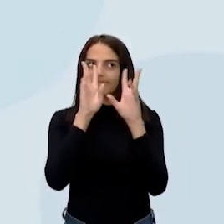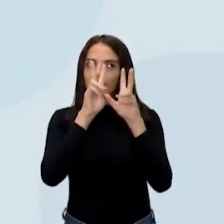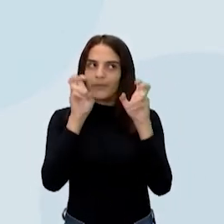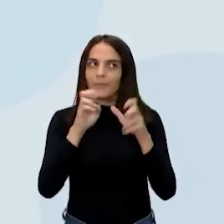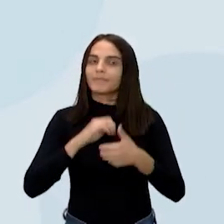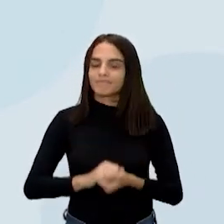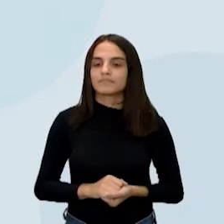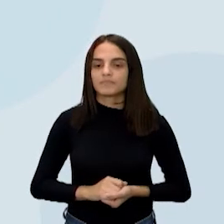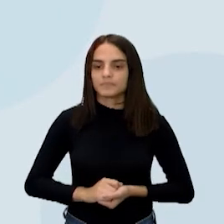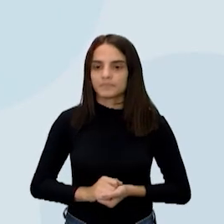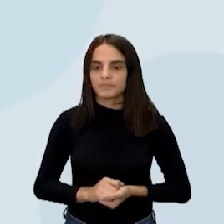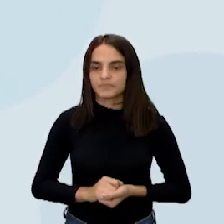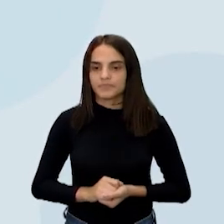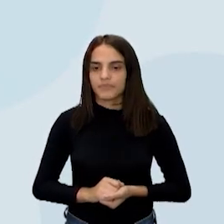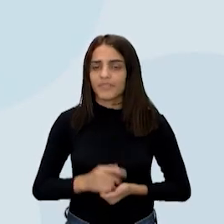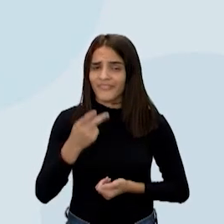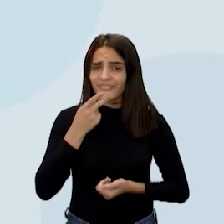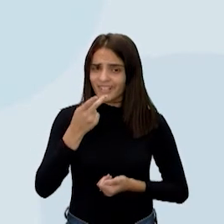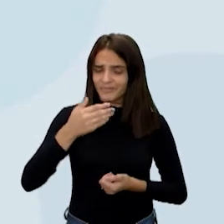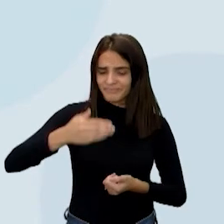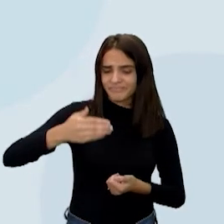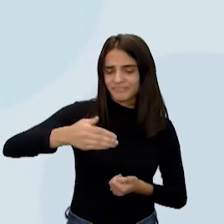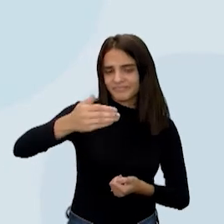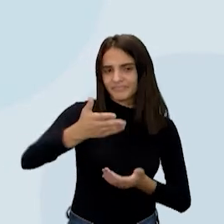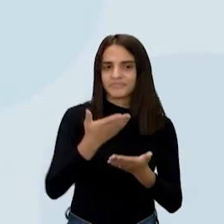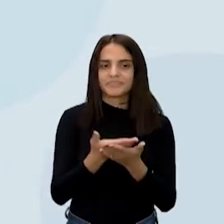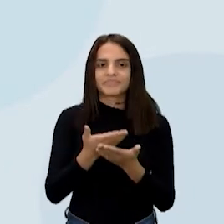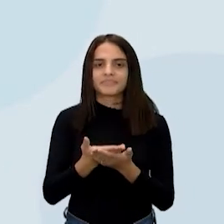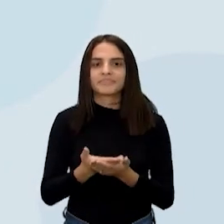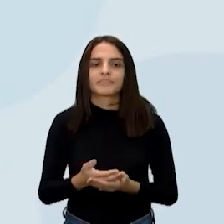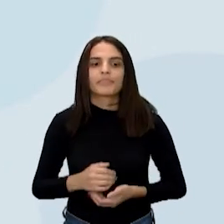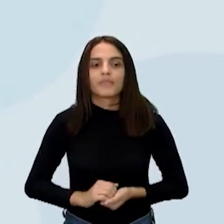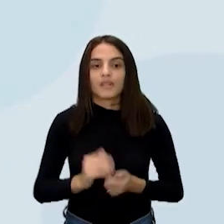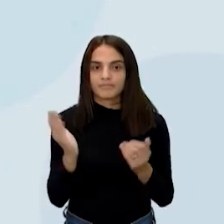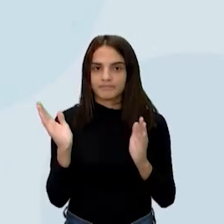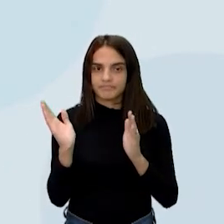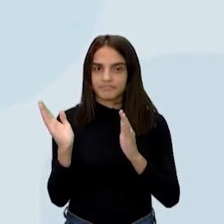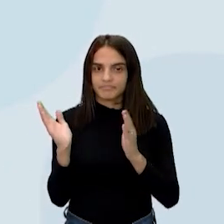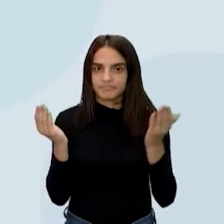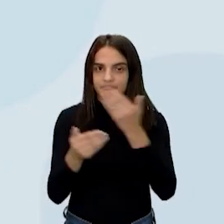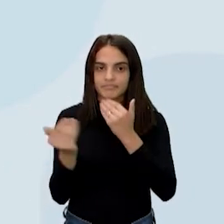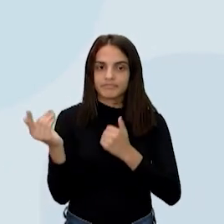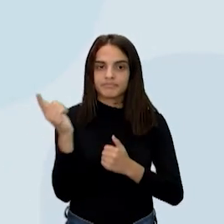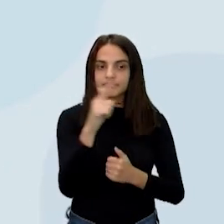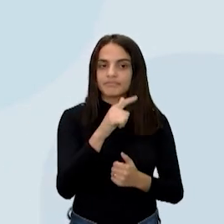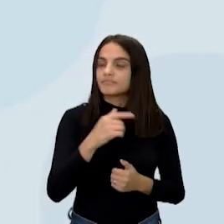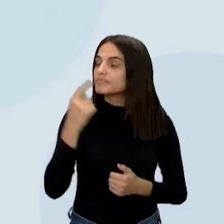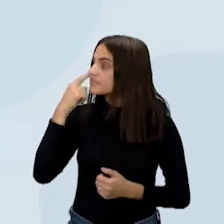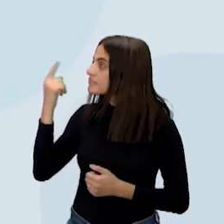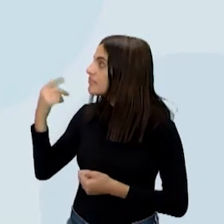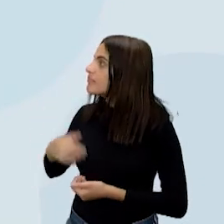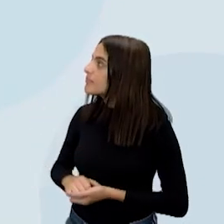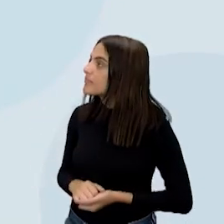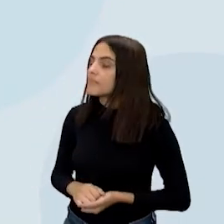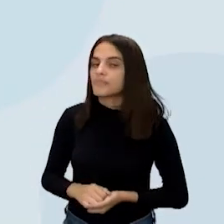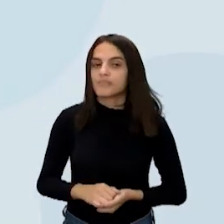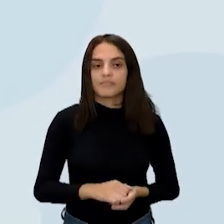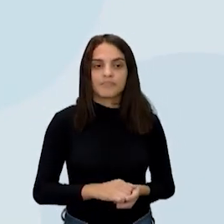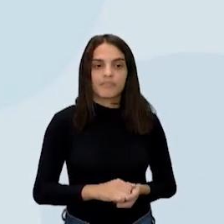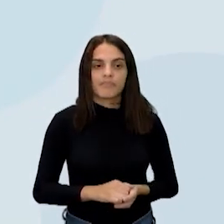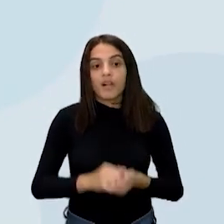daí, tá? Mas vamos falar sobre isso aí no decorrer dos nossos slides. Próximo slide, a gente vai falar um pouquinho sobre a diferença entre publicidade